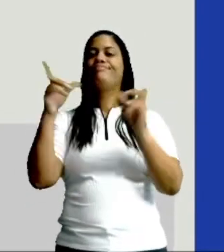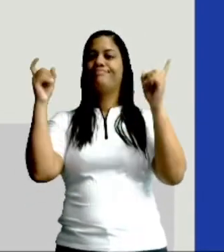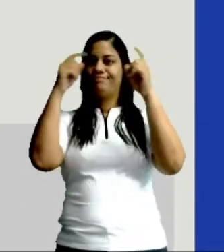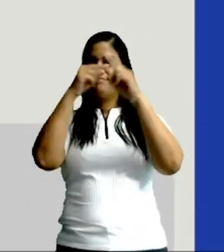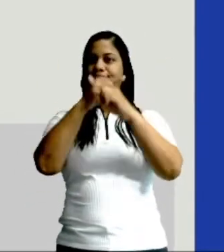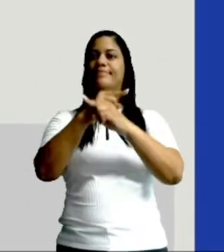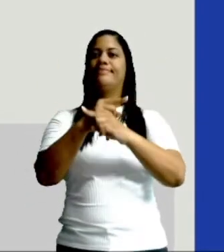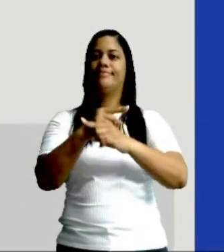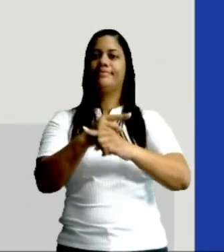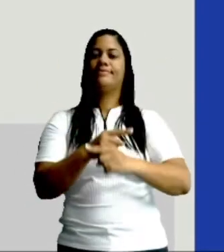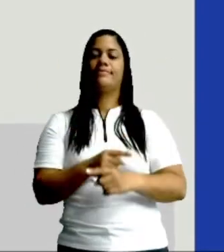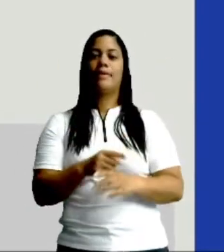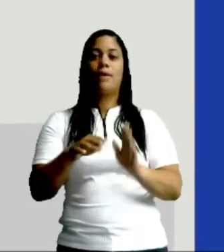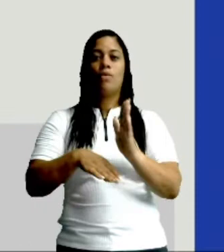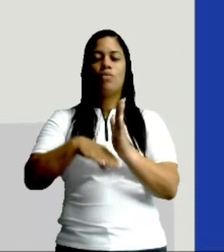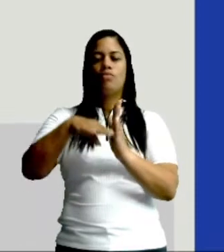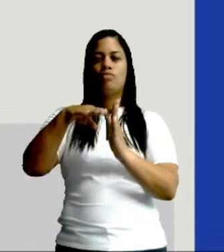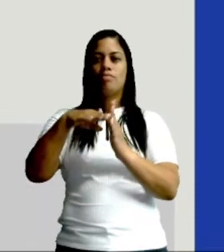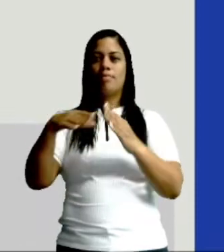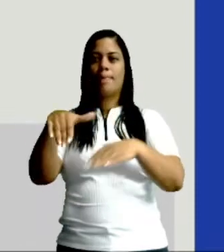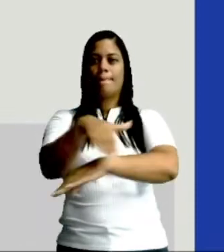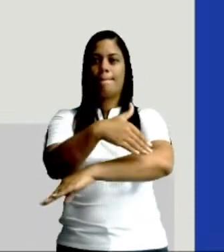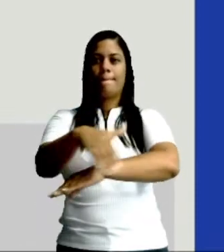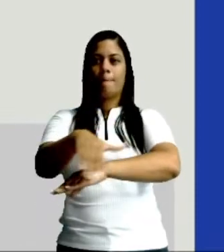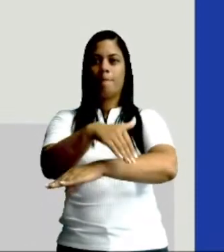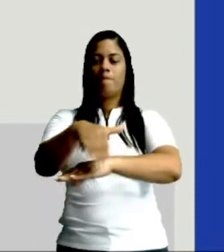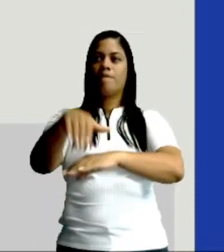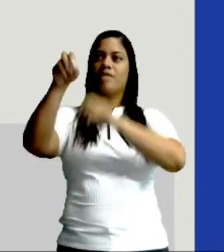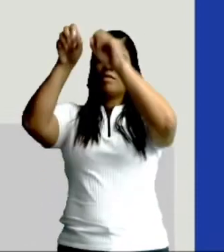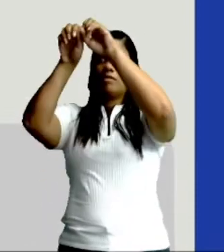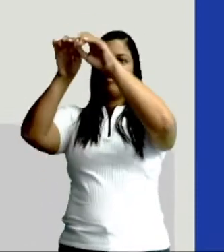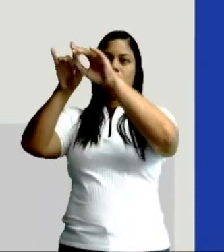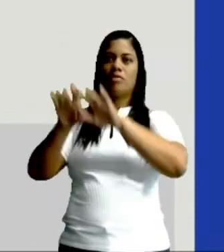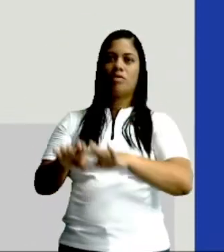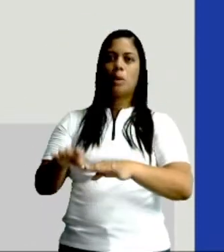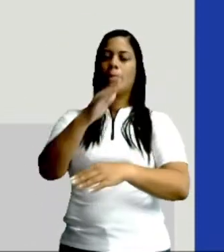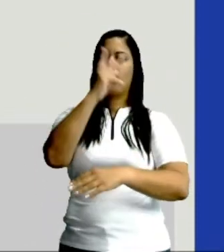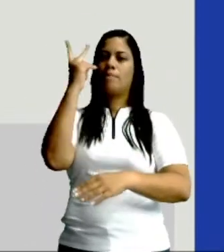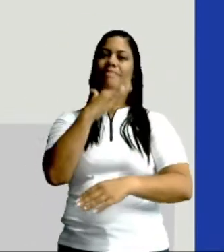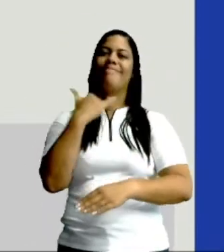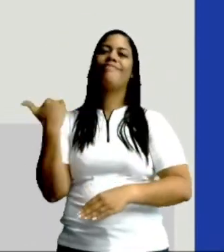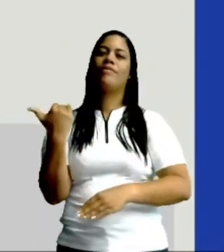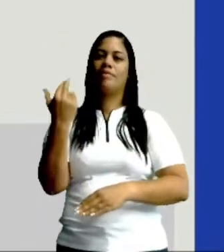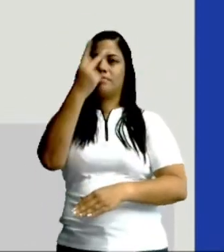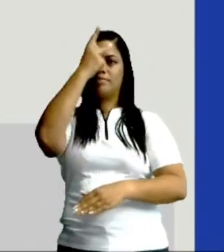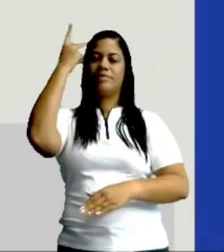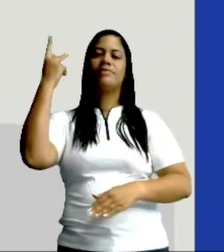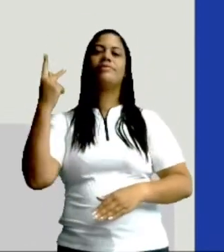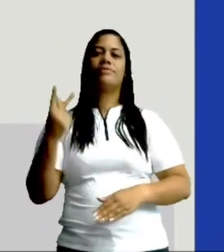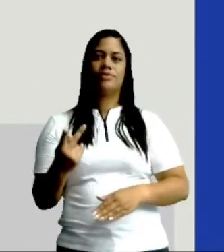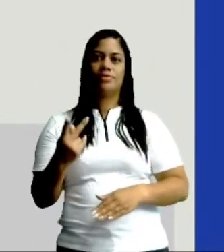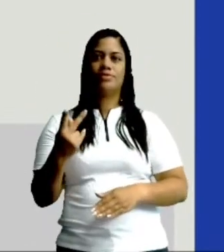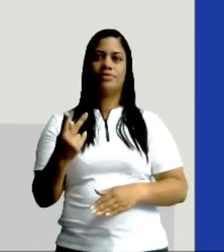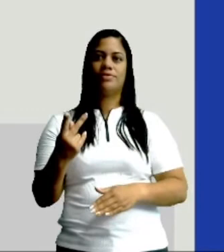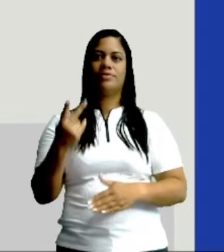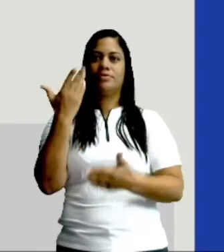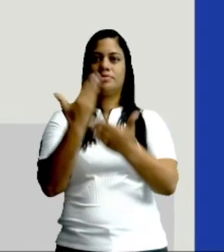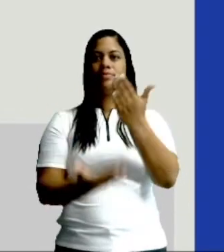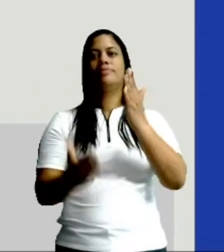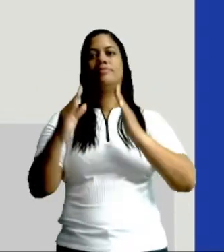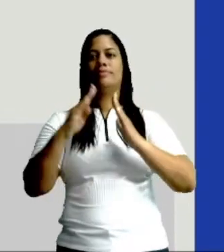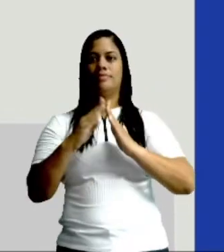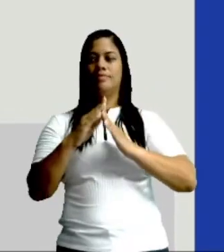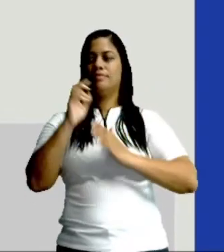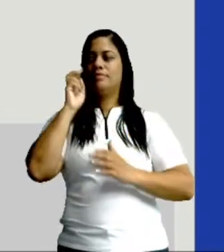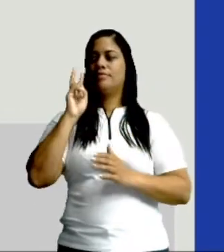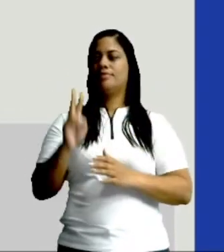transtorno. As enchentes e os deslizamentos de terra causam mortes e deixam muitas pessoas desabrigadas. E aí